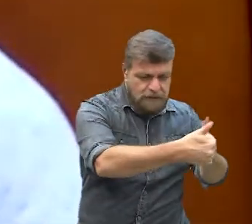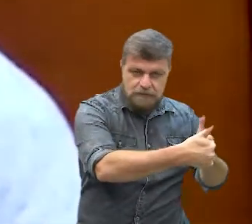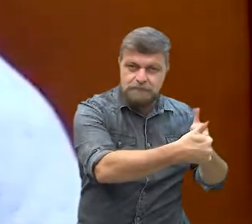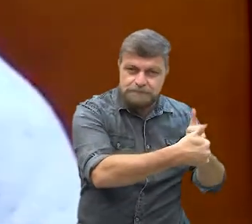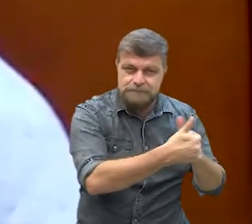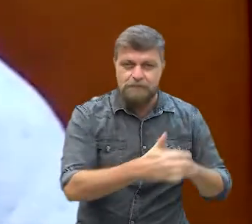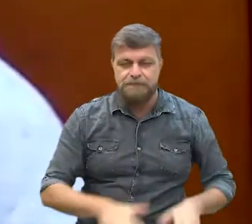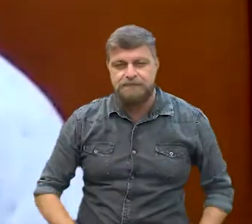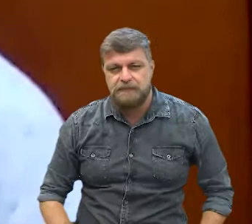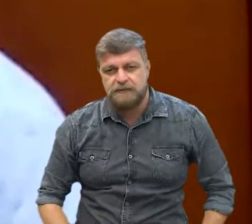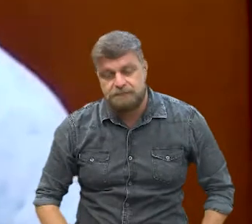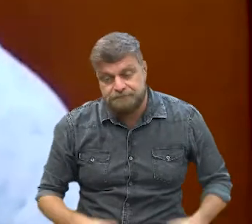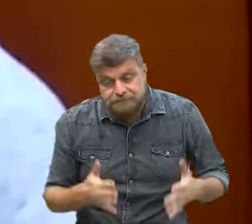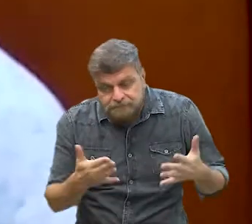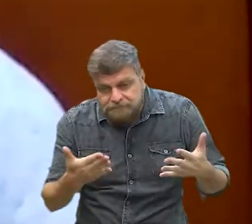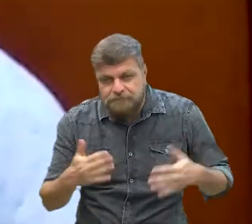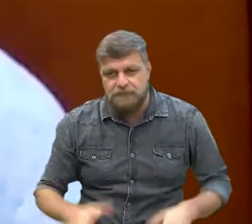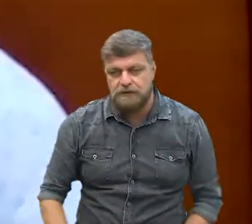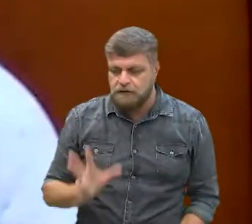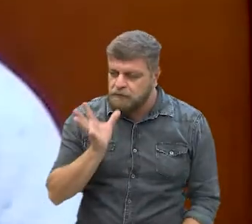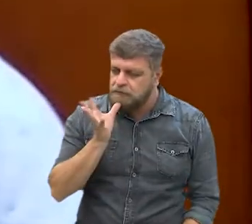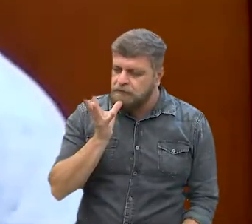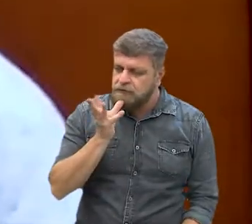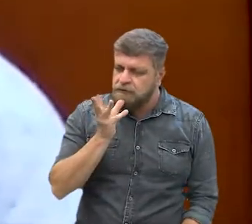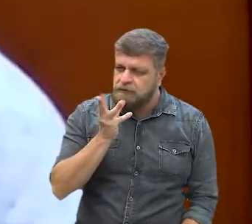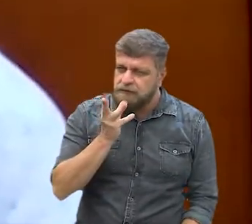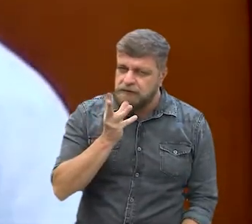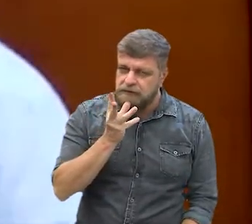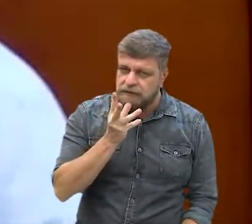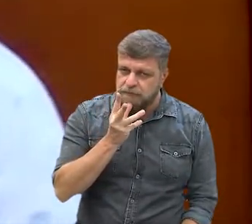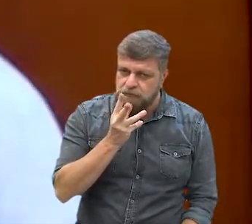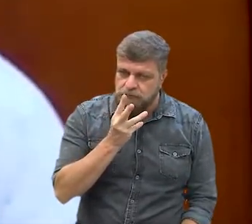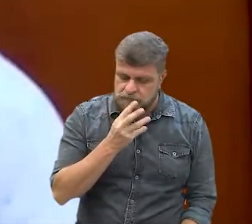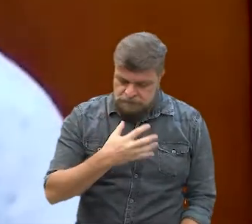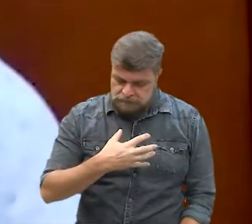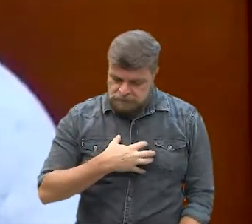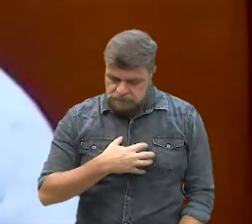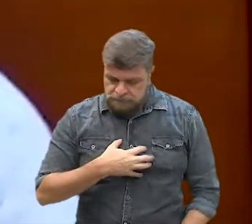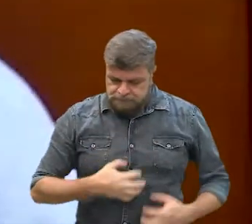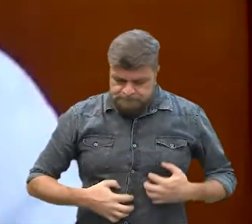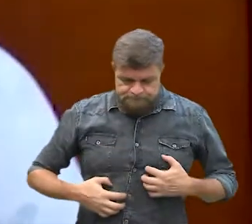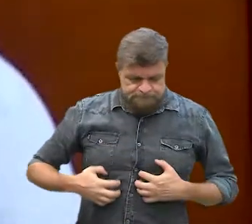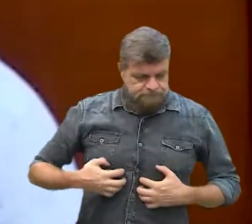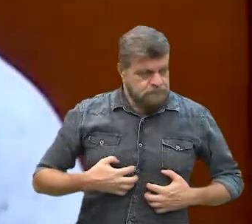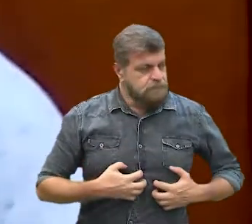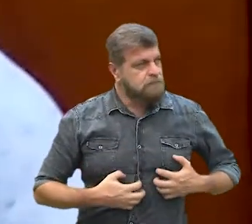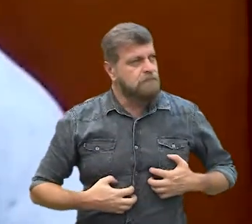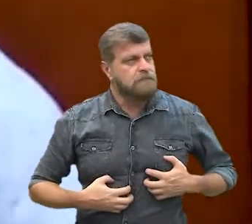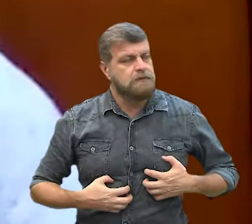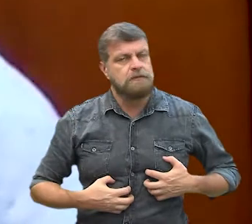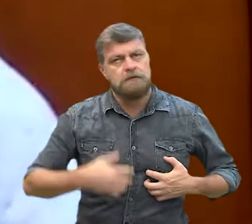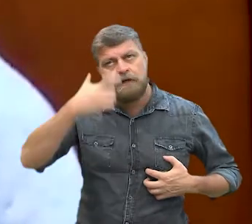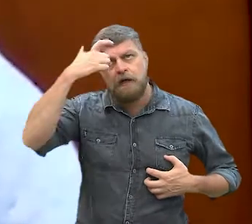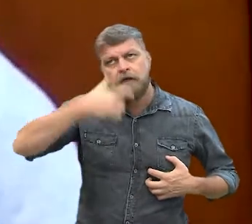o local. Então, demorou um pouco e aí foi dando aquele frio na barriga até que eu falei, puxa, eu